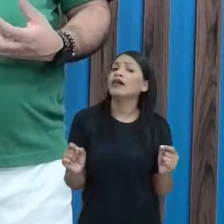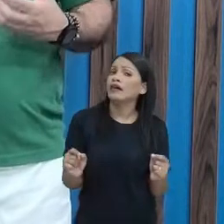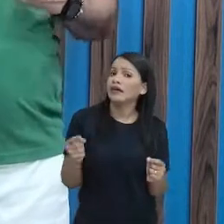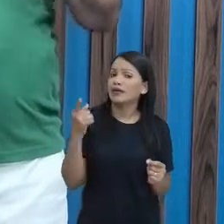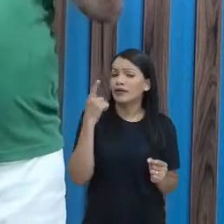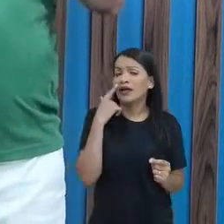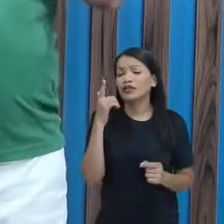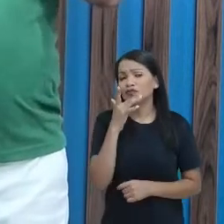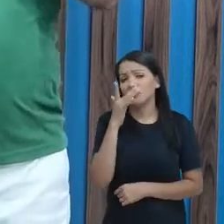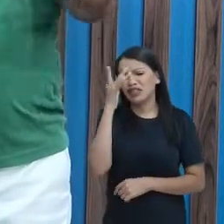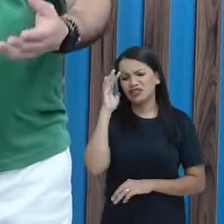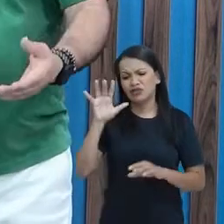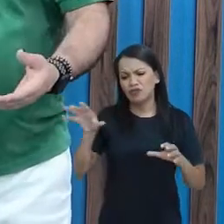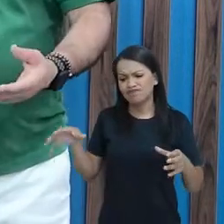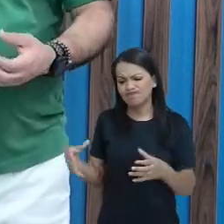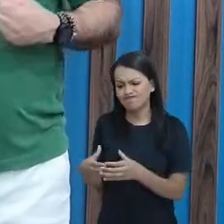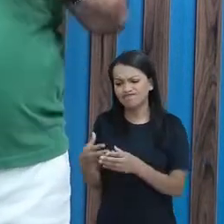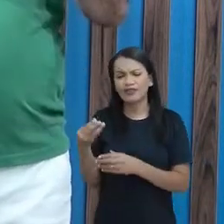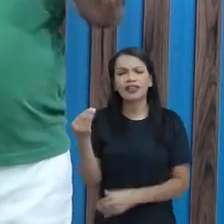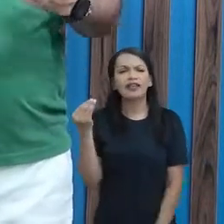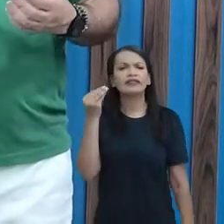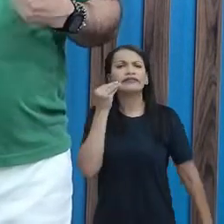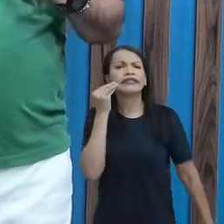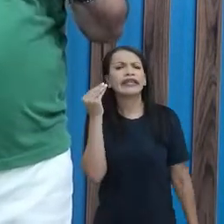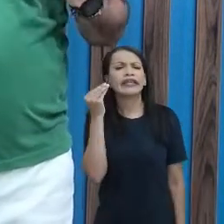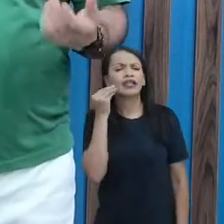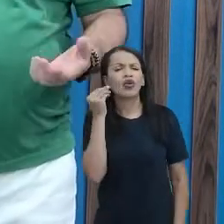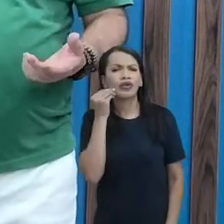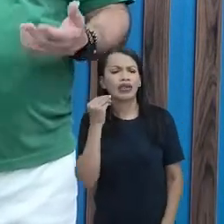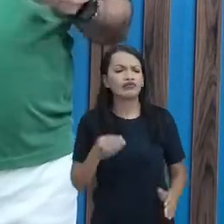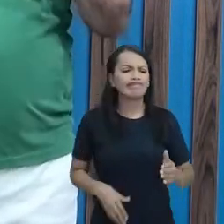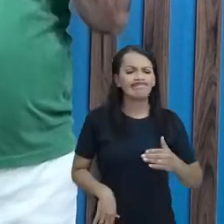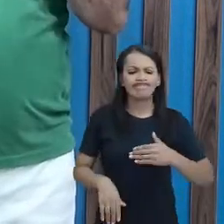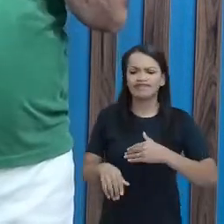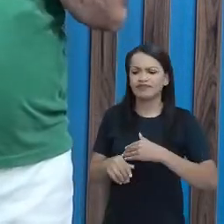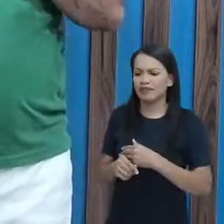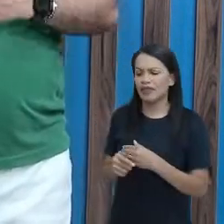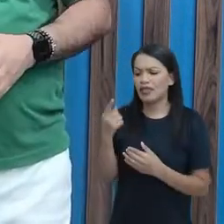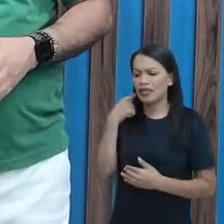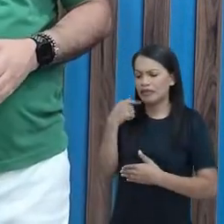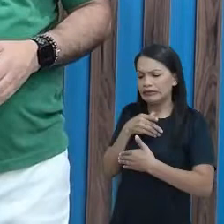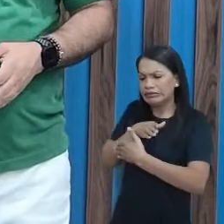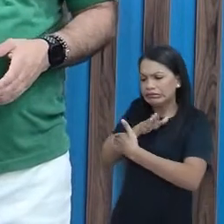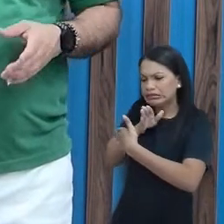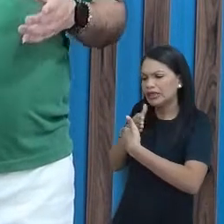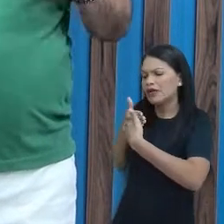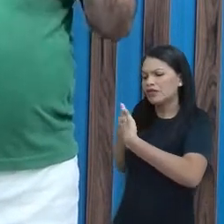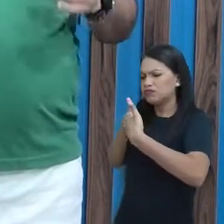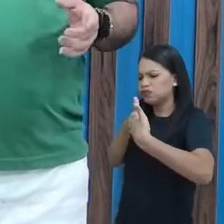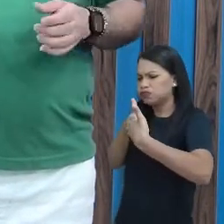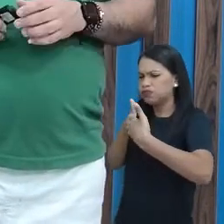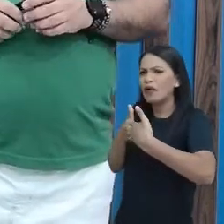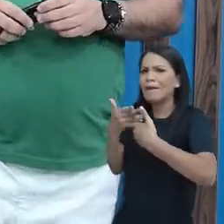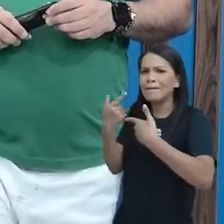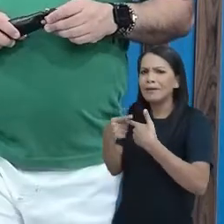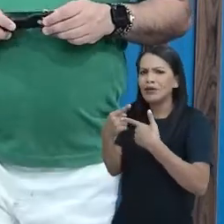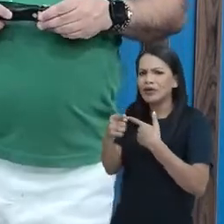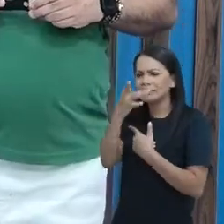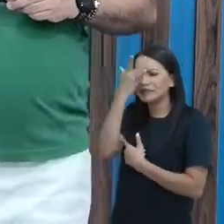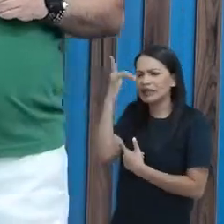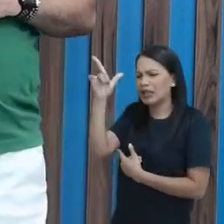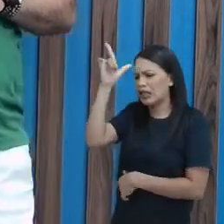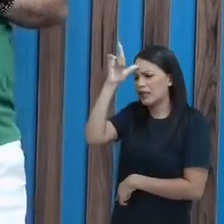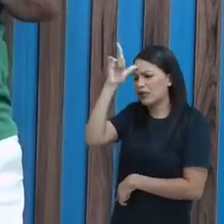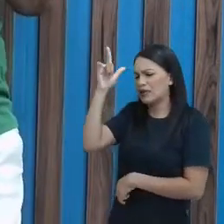concentrou, para tentar barrar ali a invasão dos alemães, ok? Então, aí